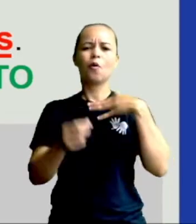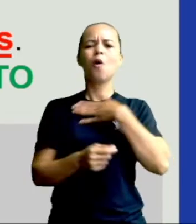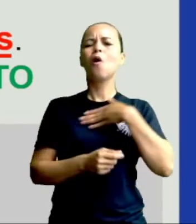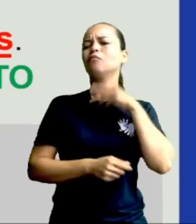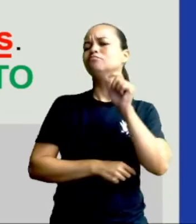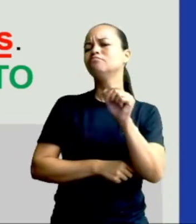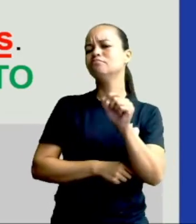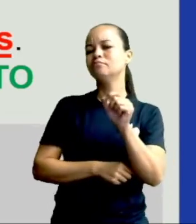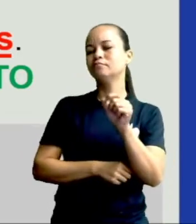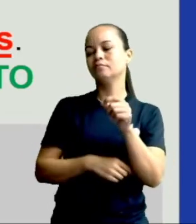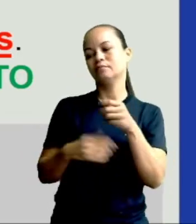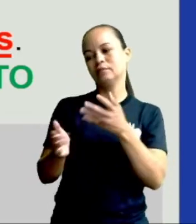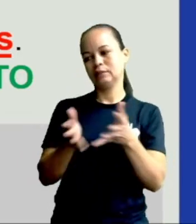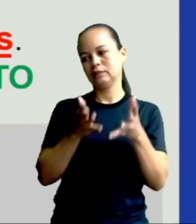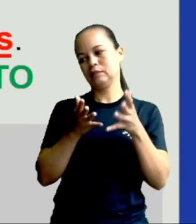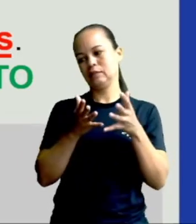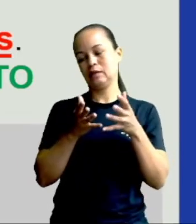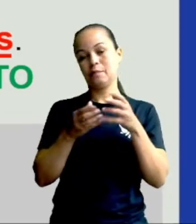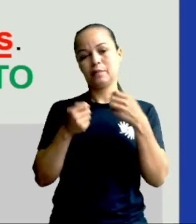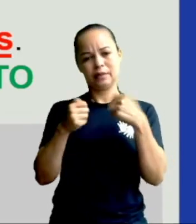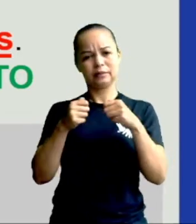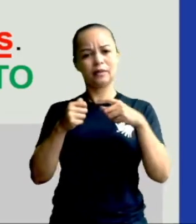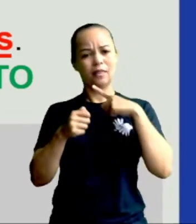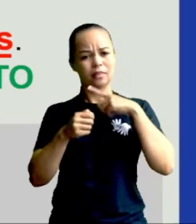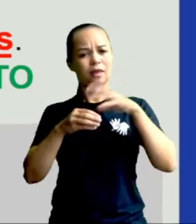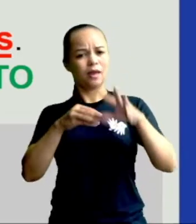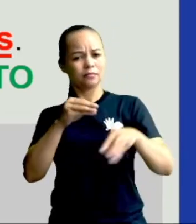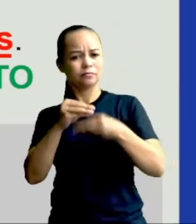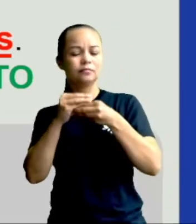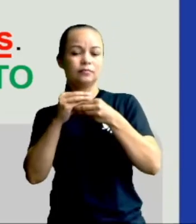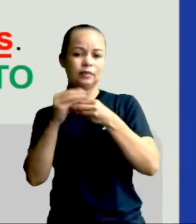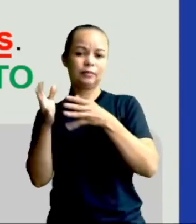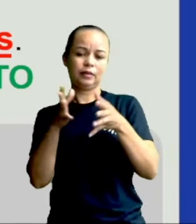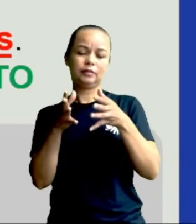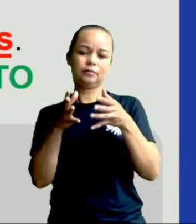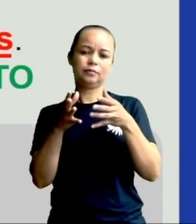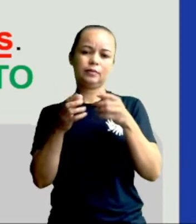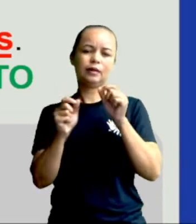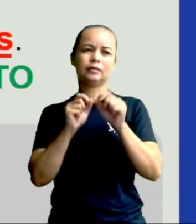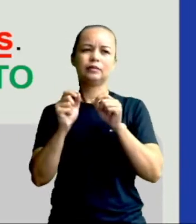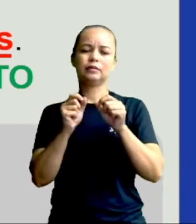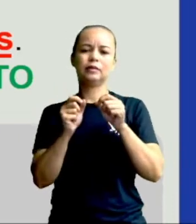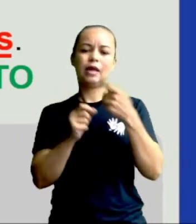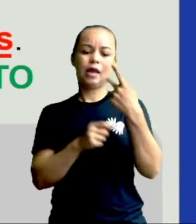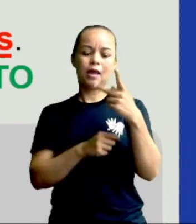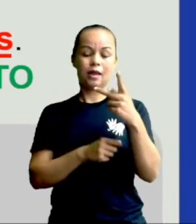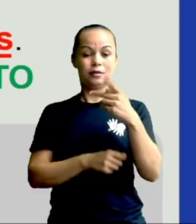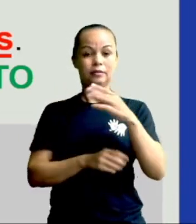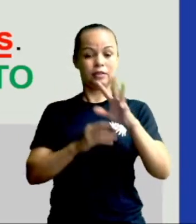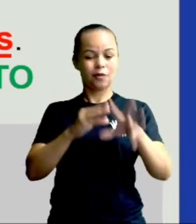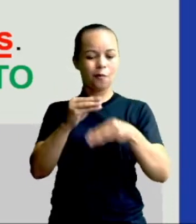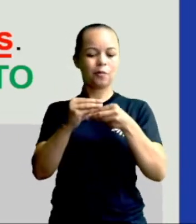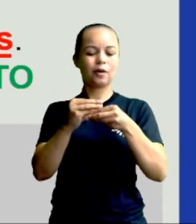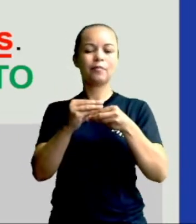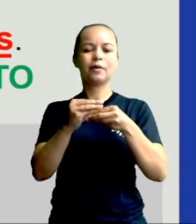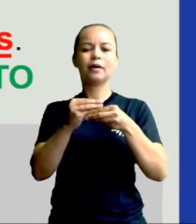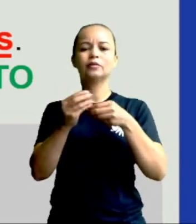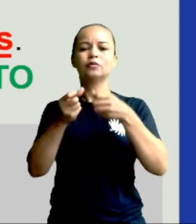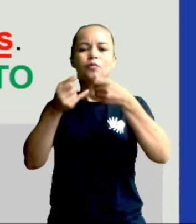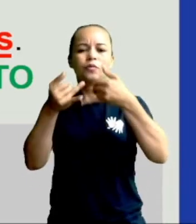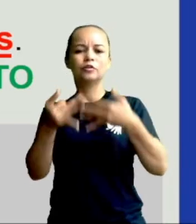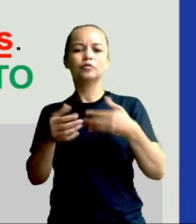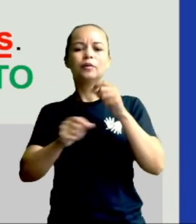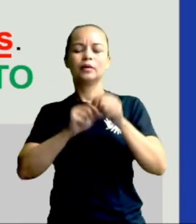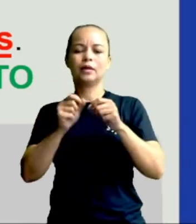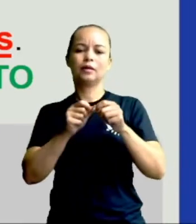de que a necessidade de um complemento para que a frase tem um sentido completo esse complemento é justamente